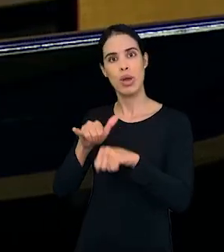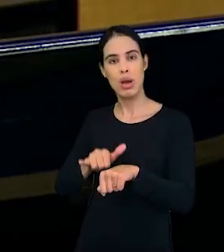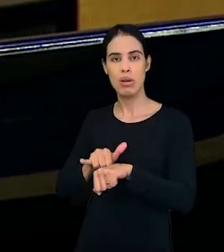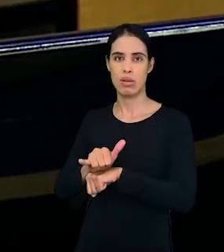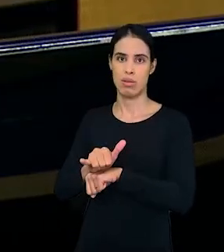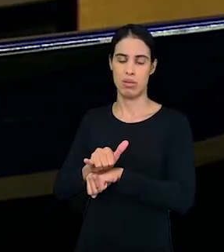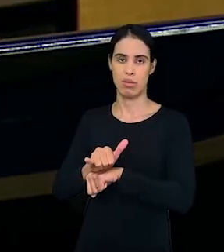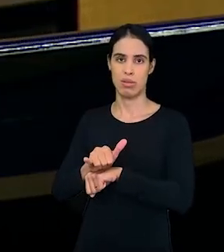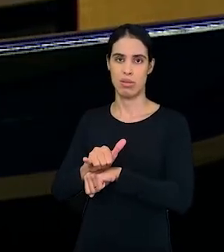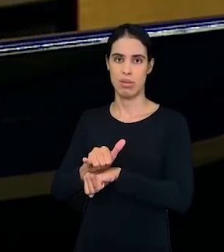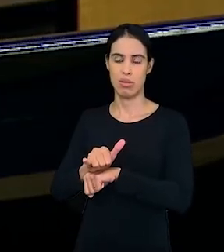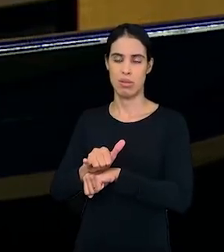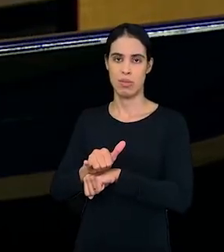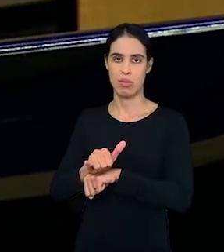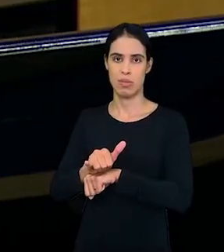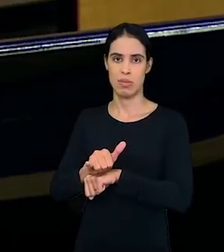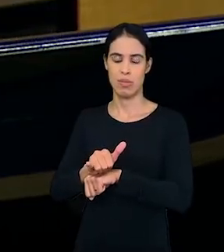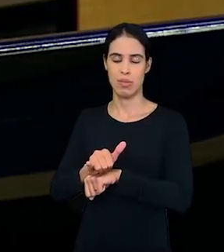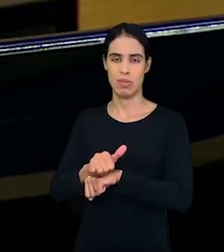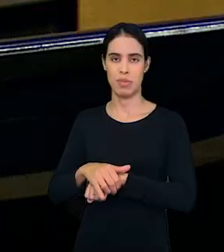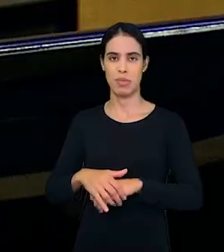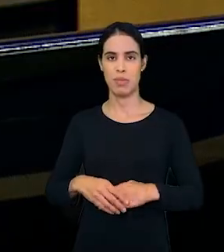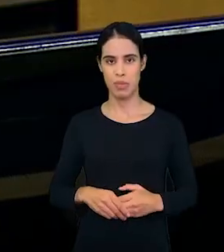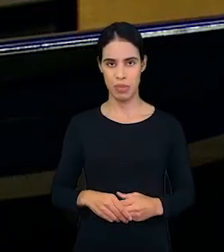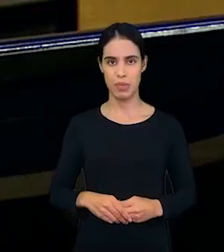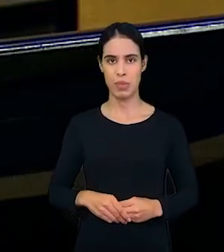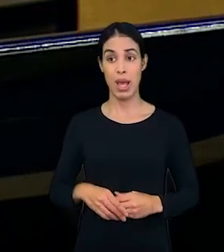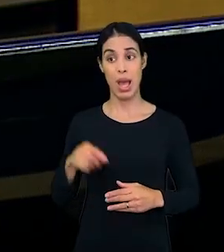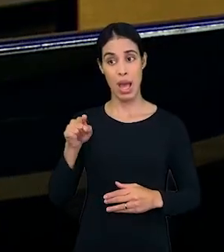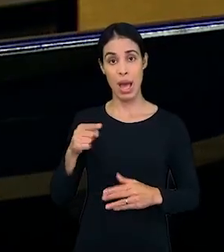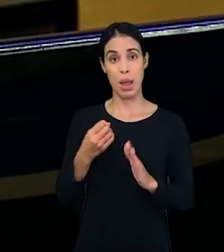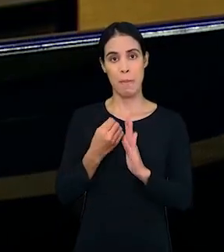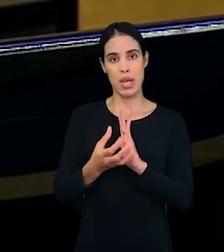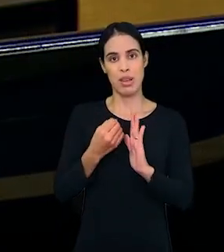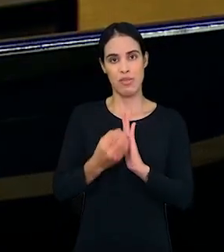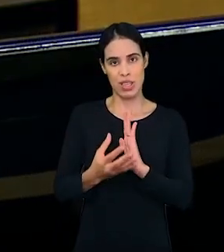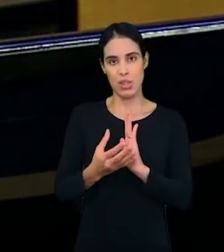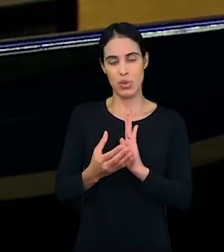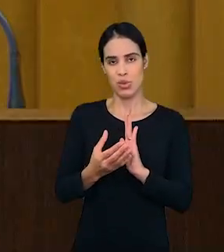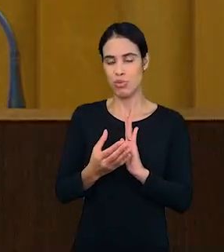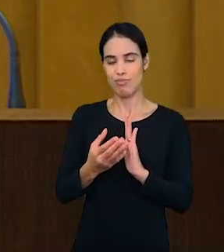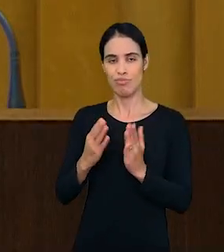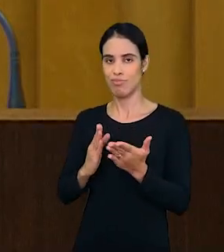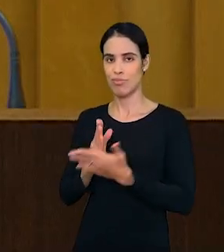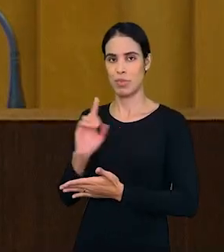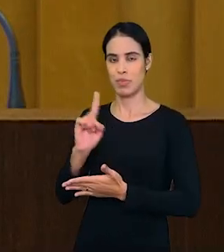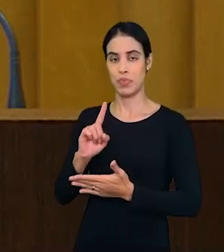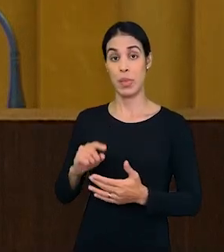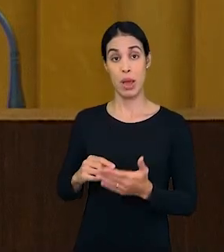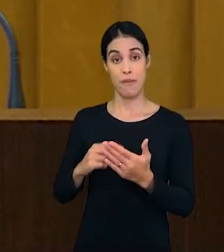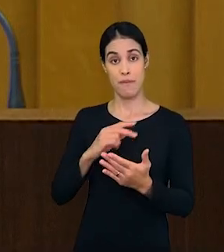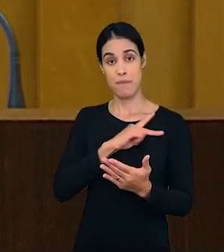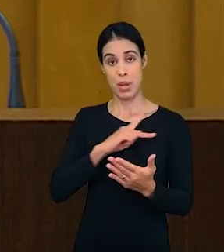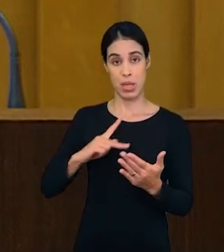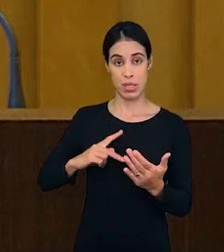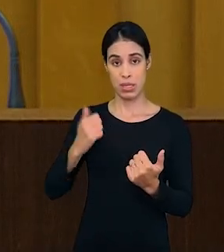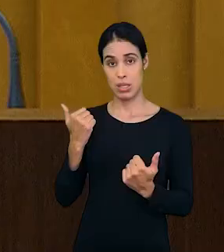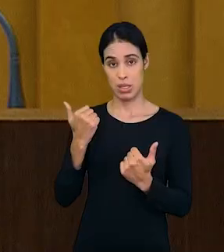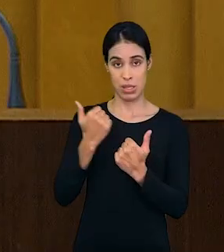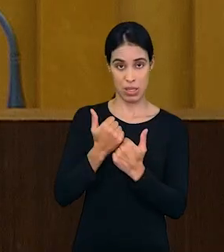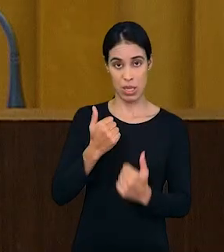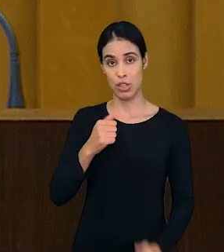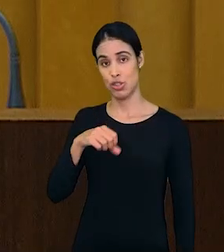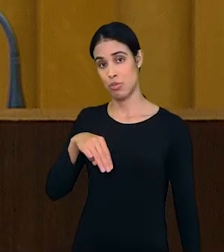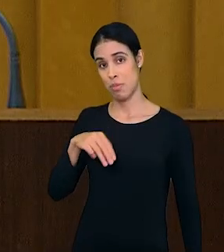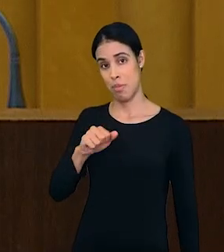jurídico, permitindo oferir lucros de conduta criminosa, beneficiando-se da própria torpeza. O vice-presidente do TST,